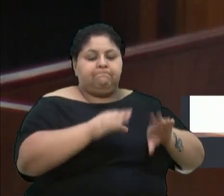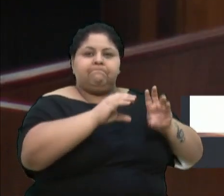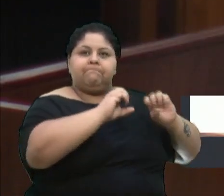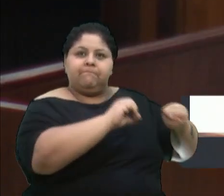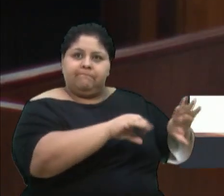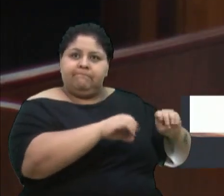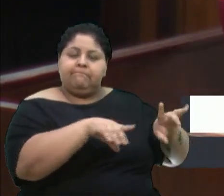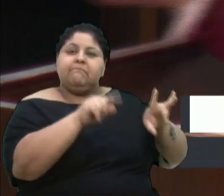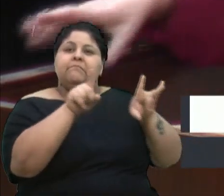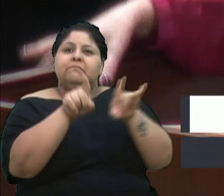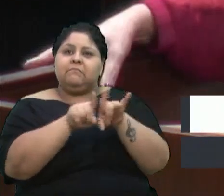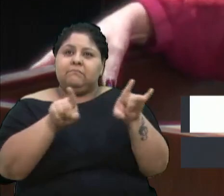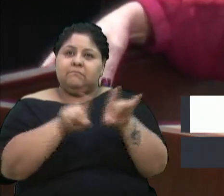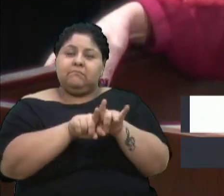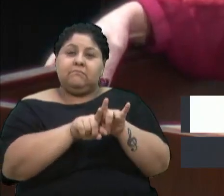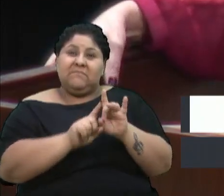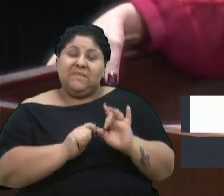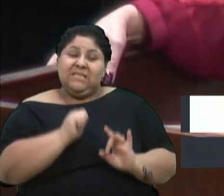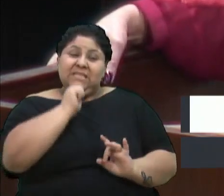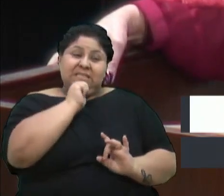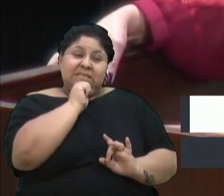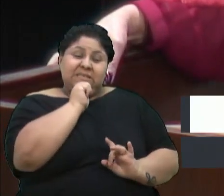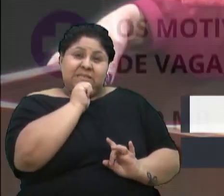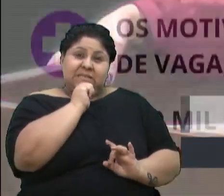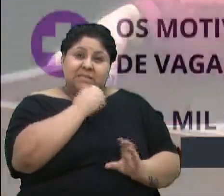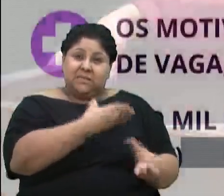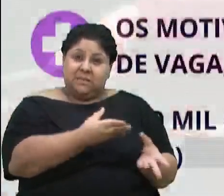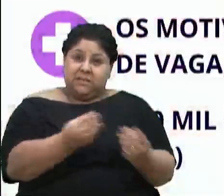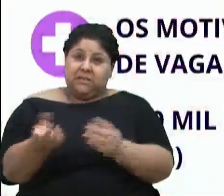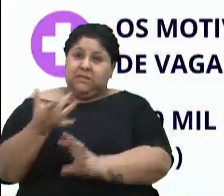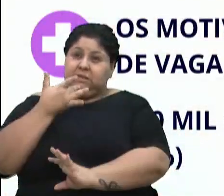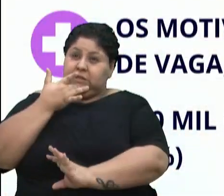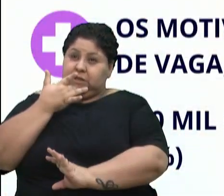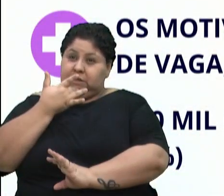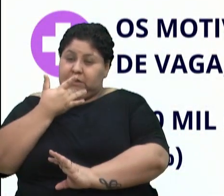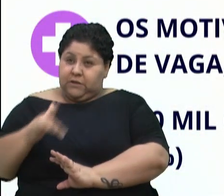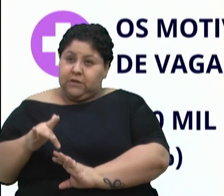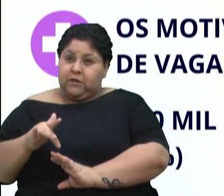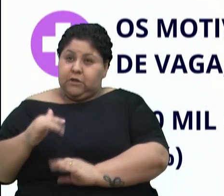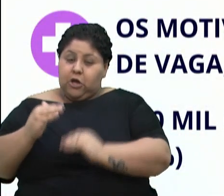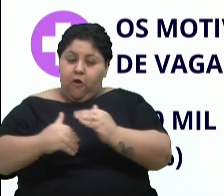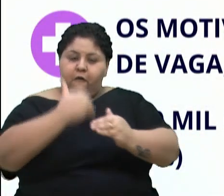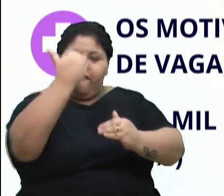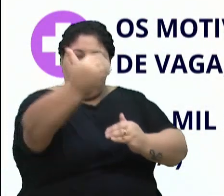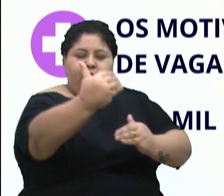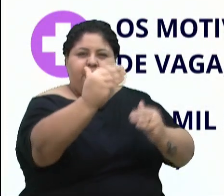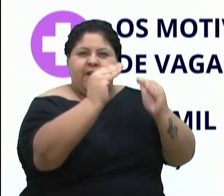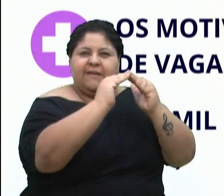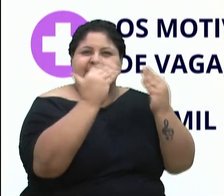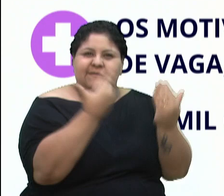ela também ainda tem muita criança fora das escolas, né?